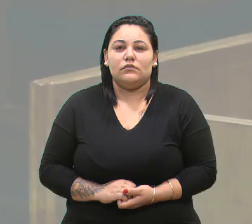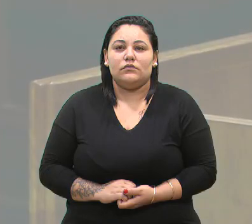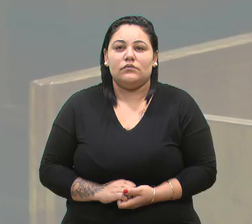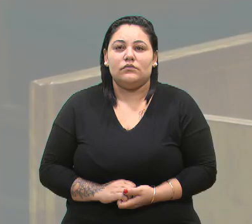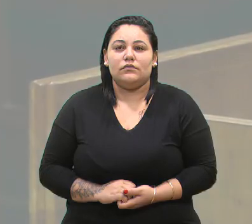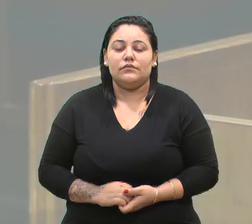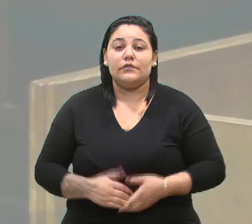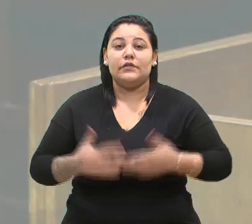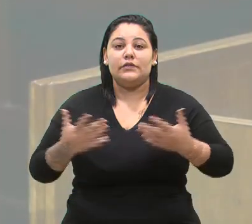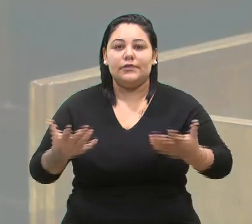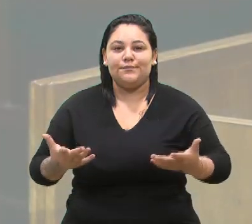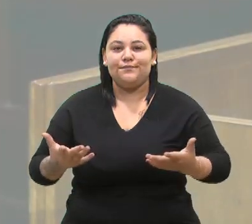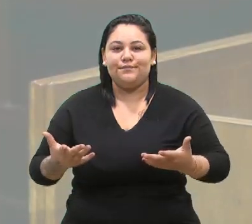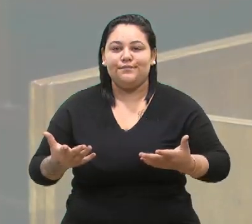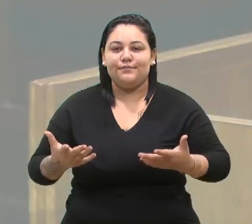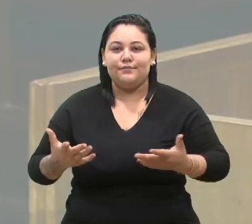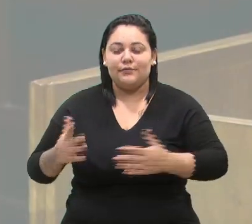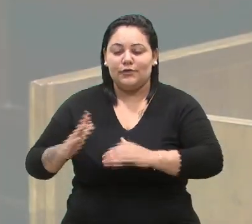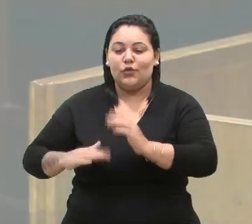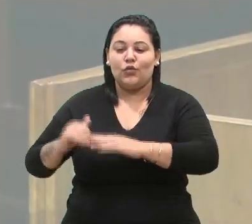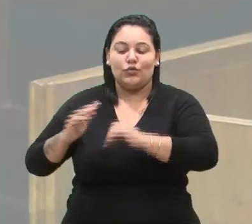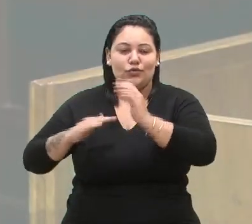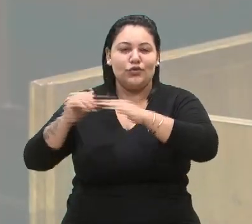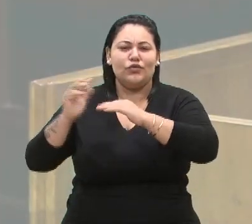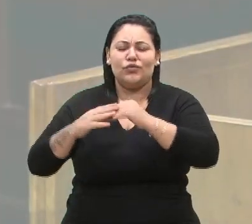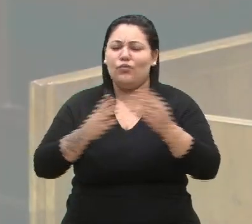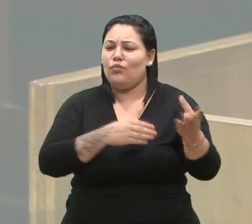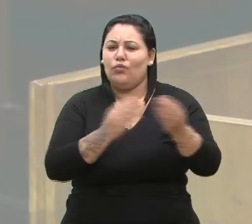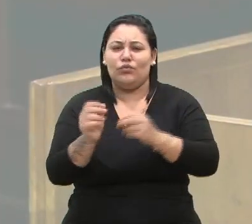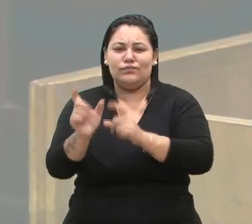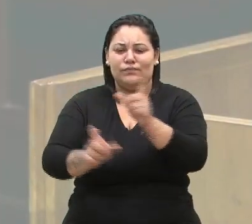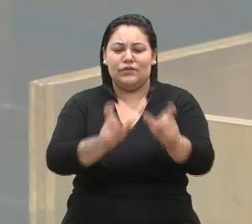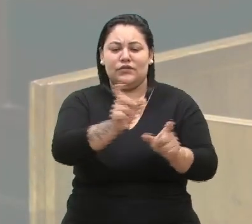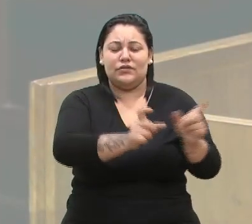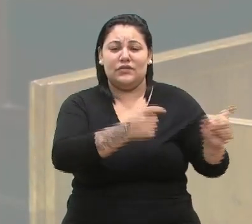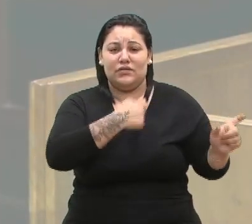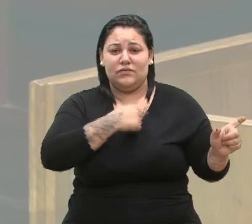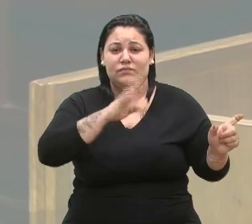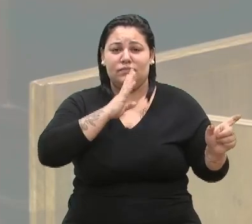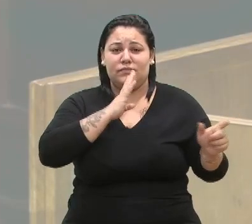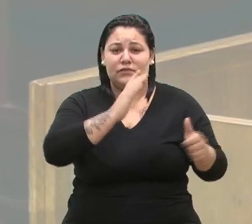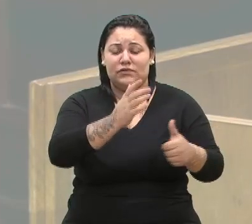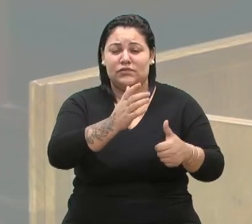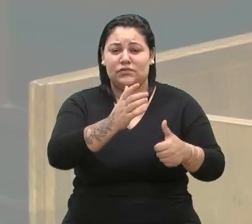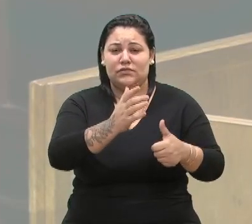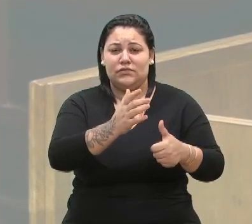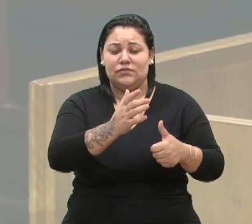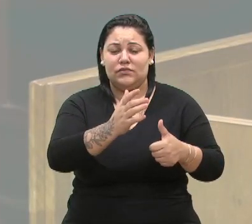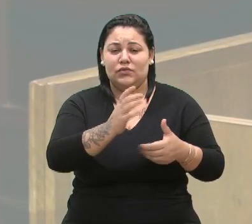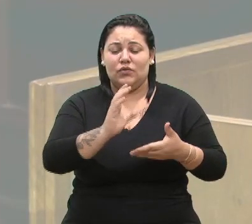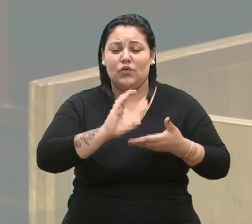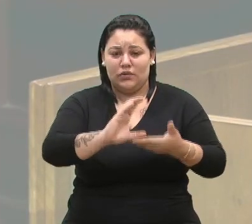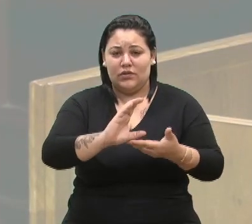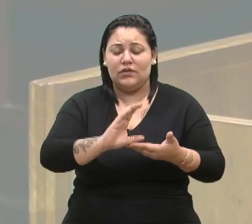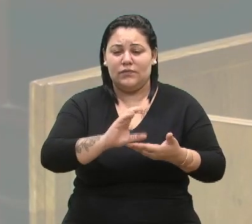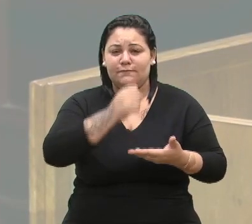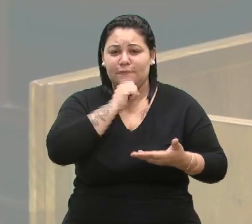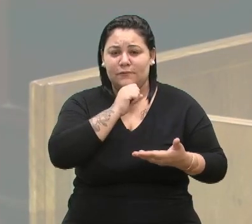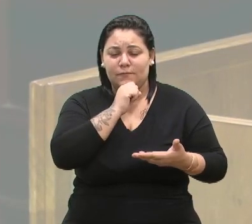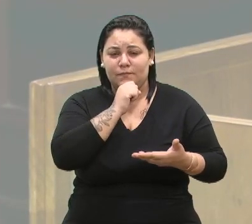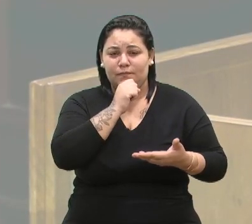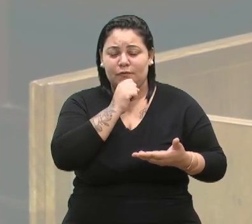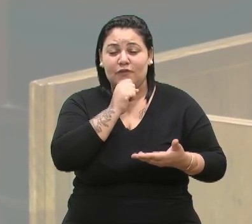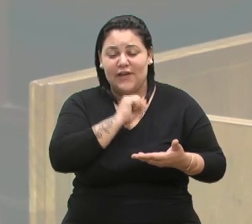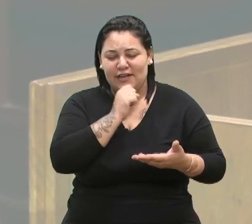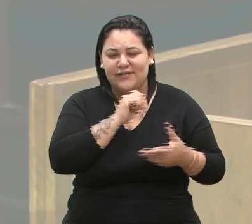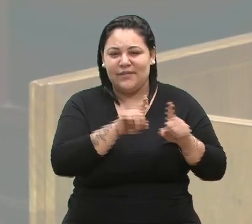Então, construído com muitas mãos, eu reconheço, inclusive, o Conselho do Idoso, através do colega Rafael, que trabalhou muito, mas